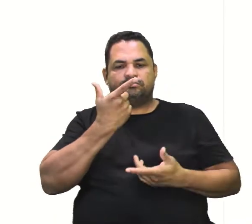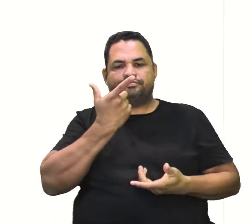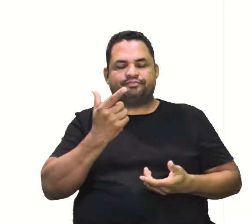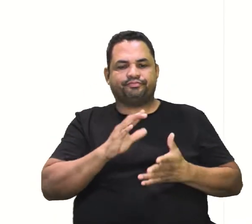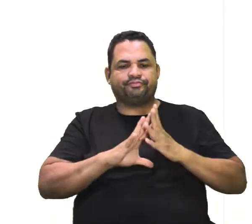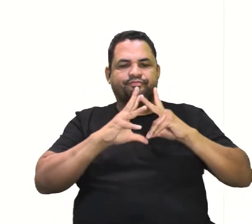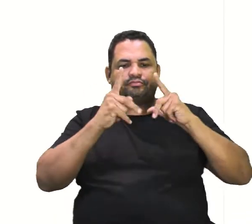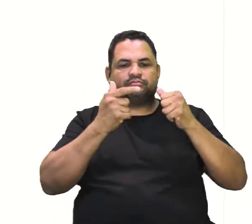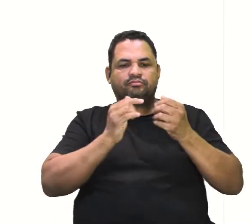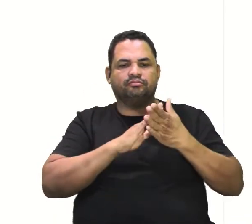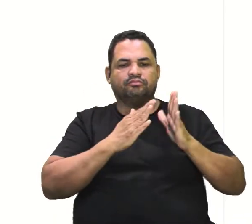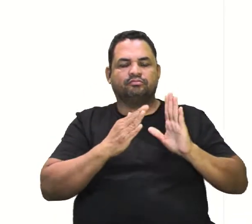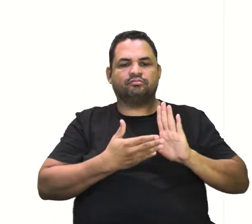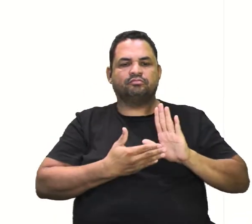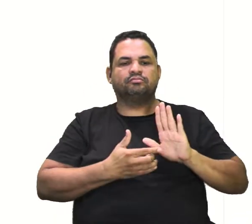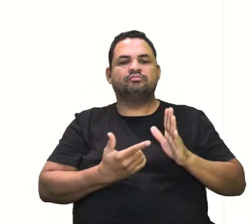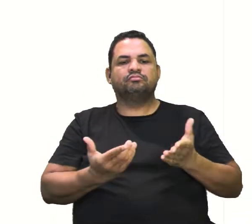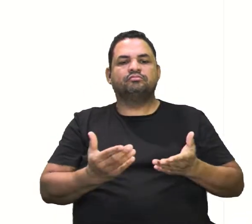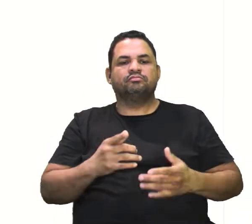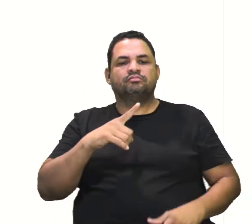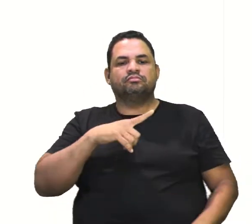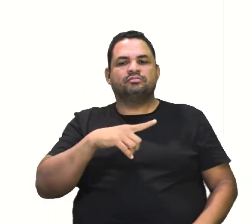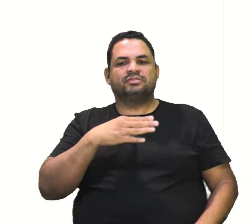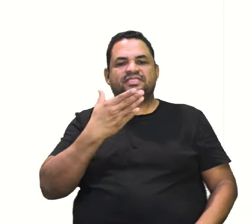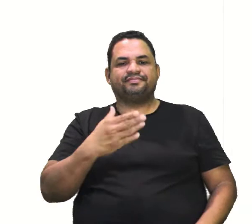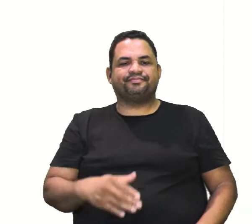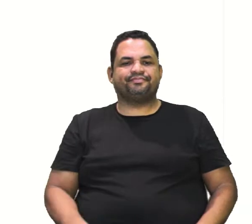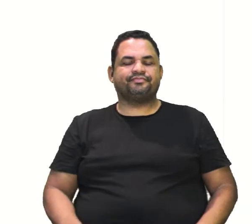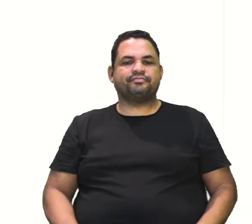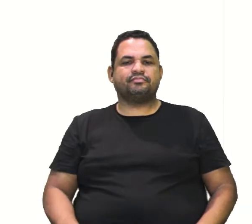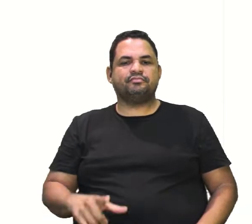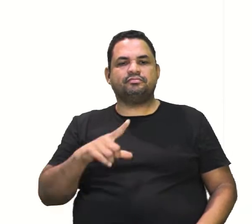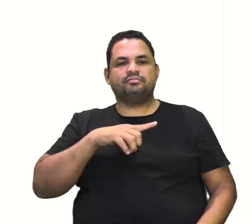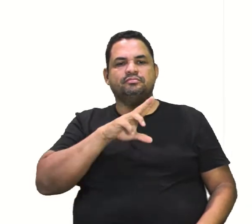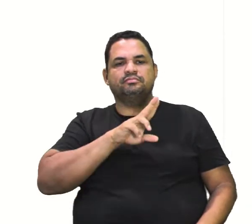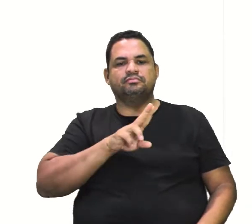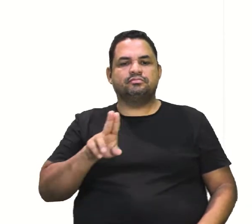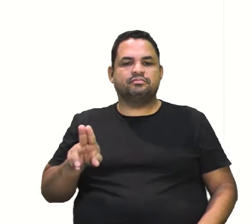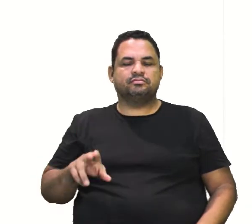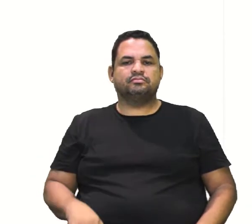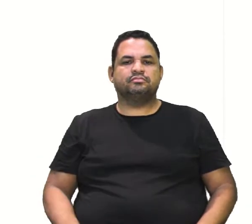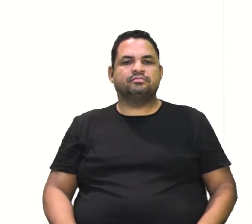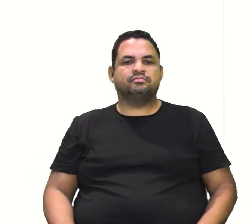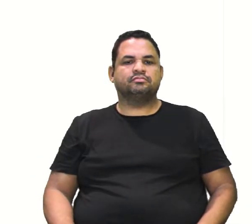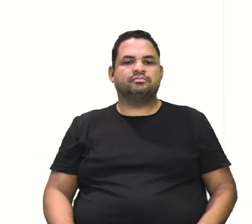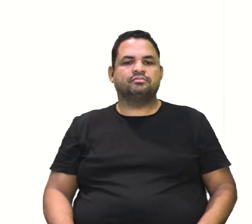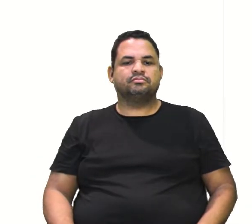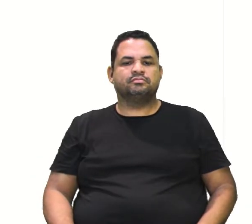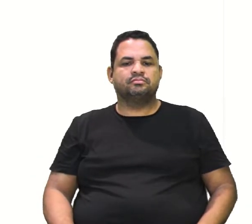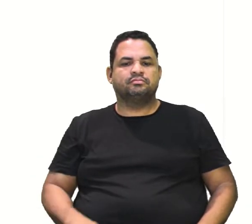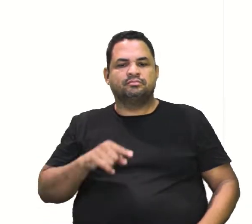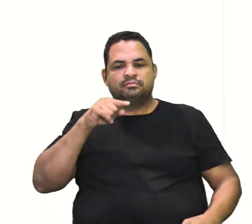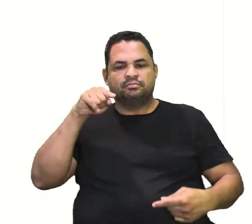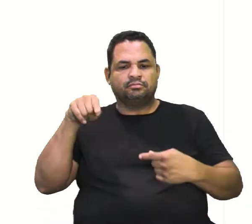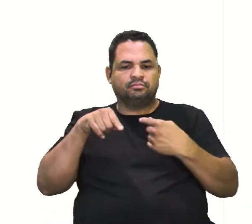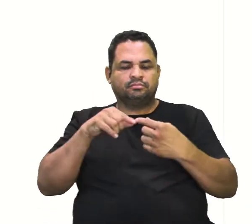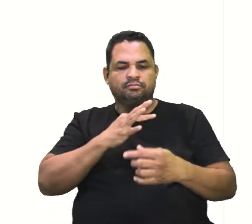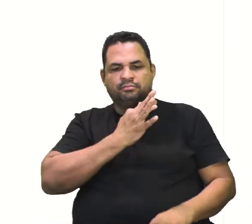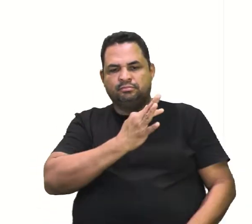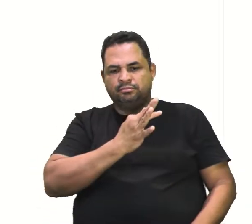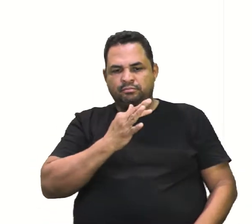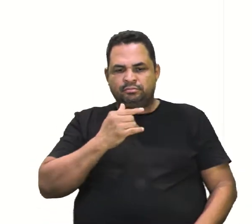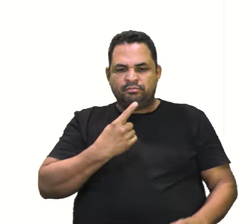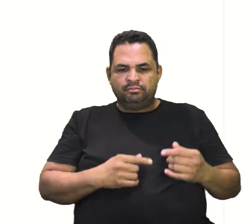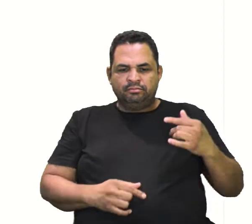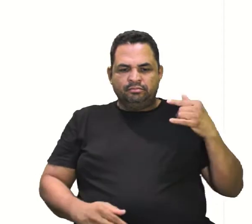de todos os planos do ponto que satisfazem essa condição são chamados de... Aí nós temos o foco, né, que no caso aqui são